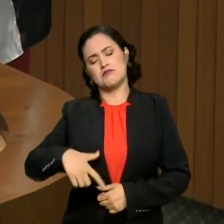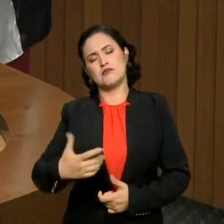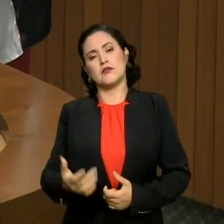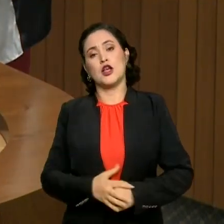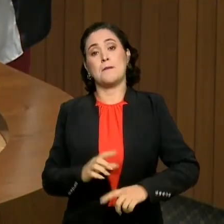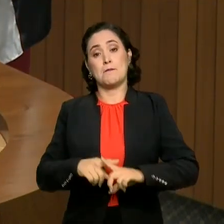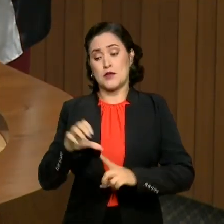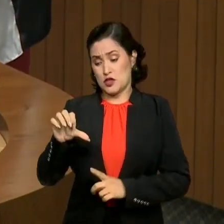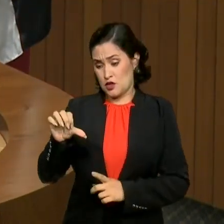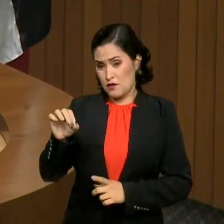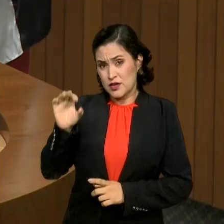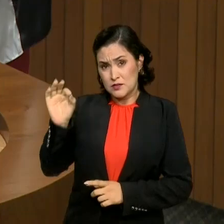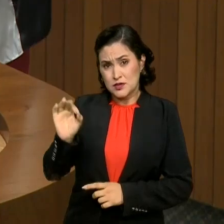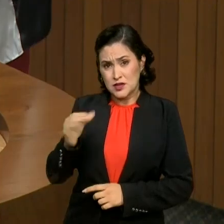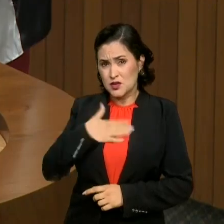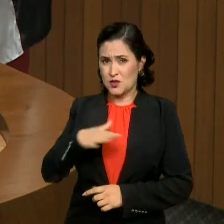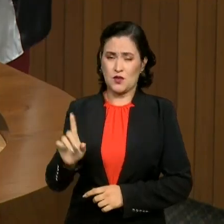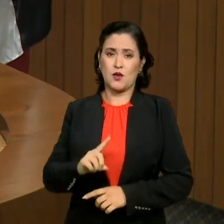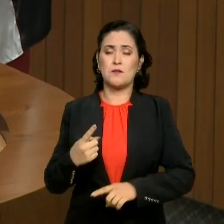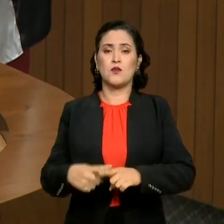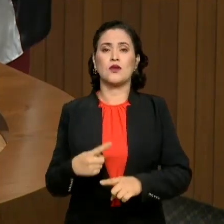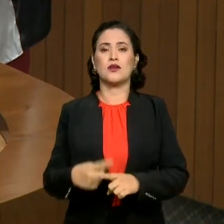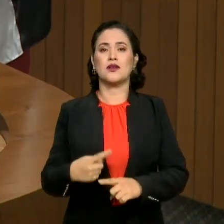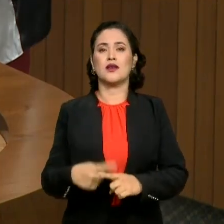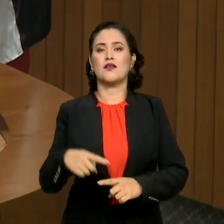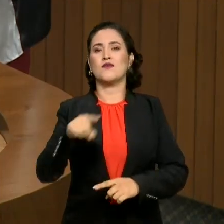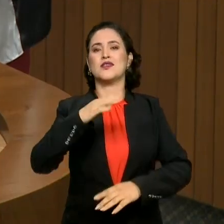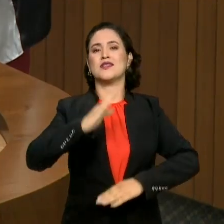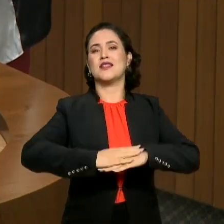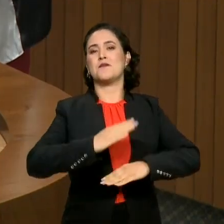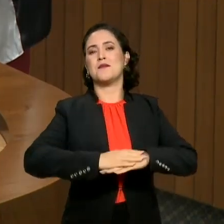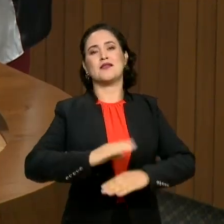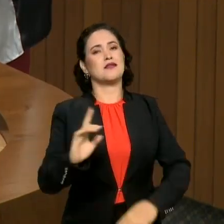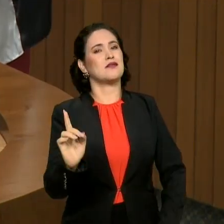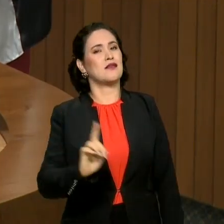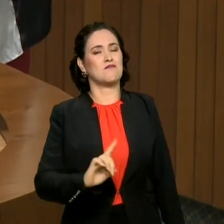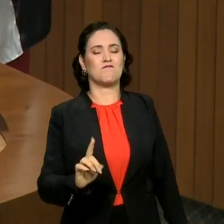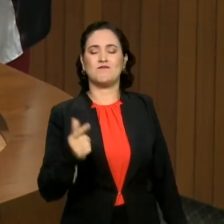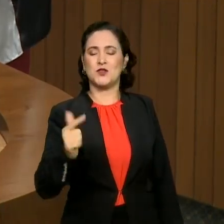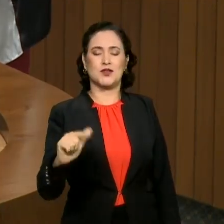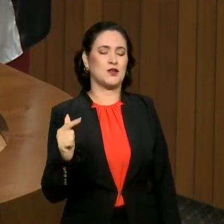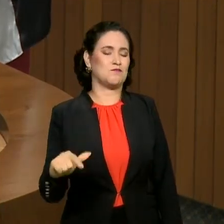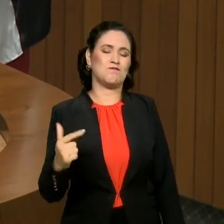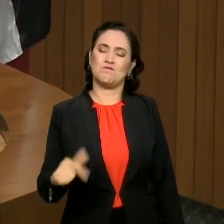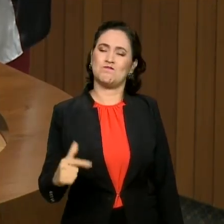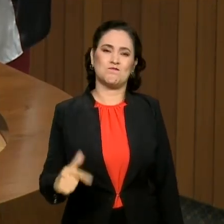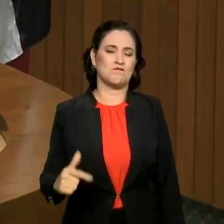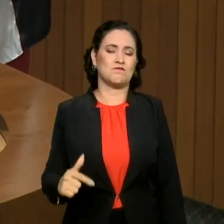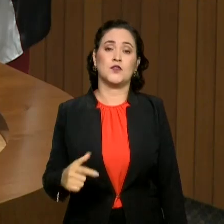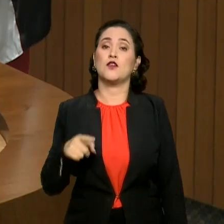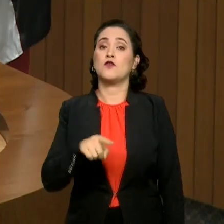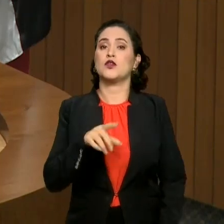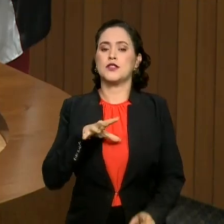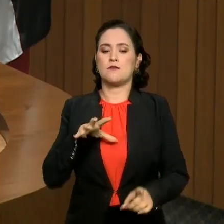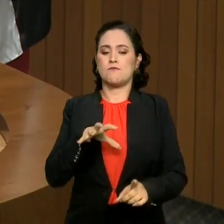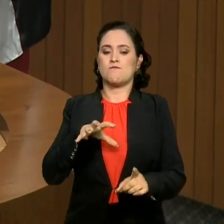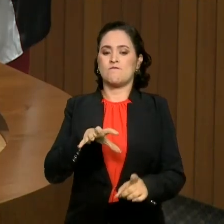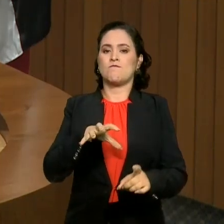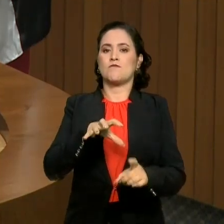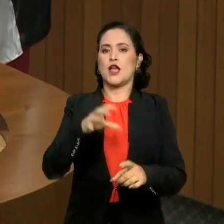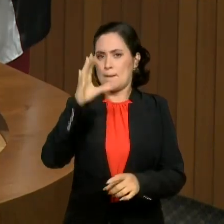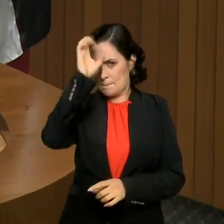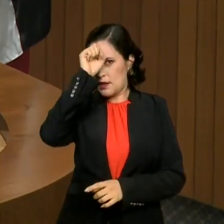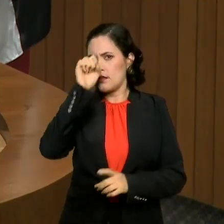senhor da sua independência. Porque a escola que o senhor aprendeu foi a escola de oprimir, o centralismo democrático, que é